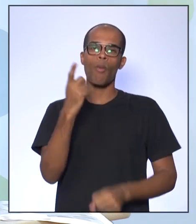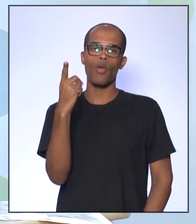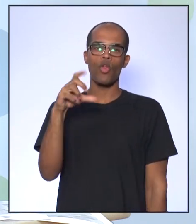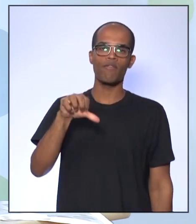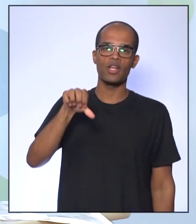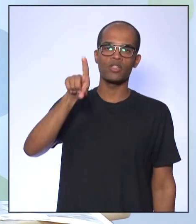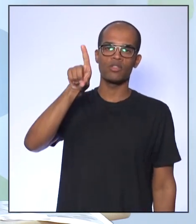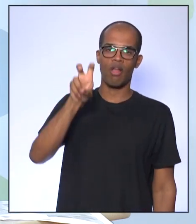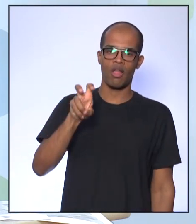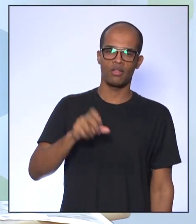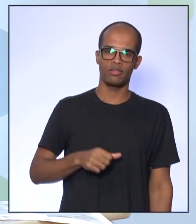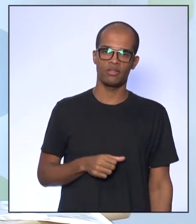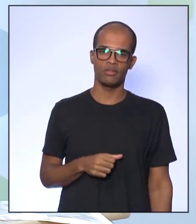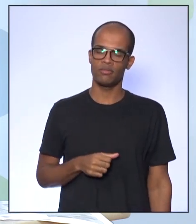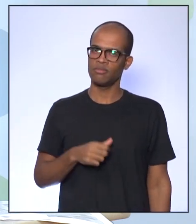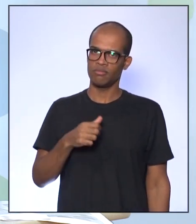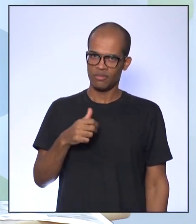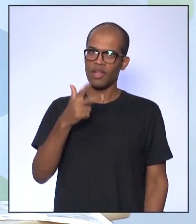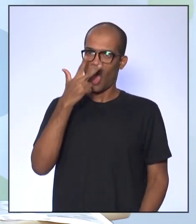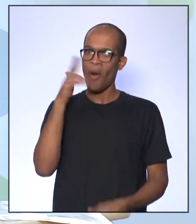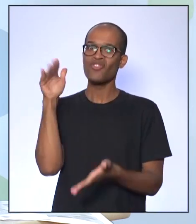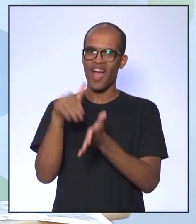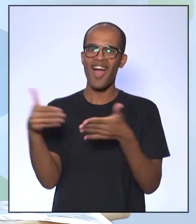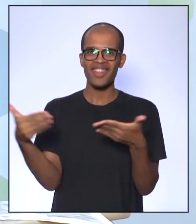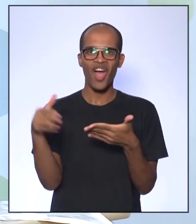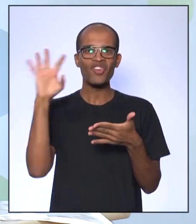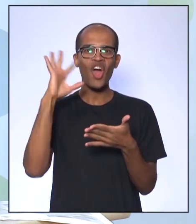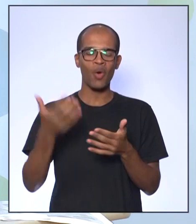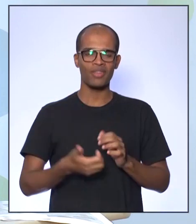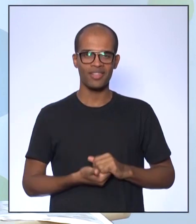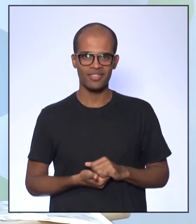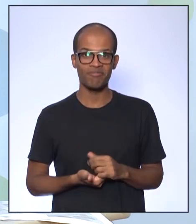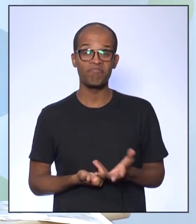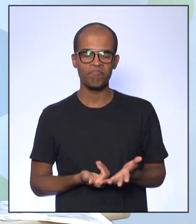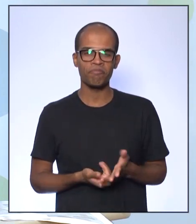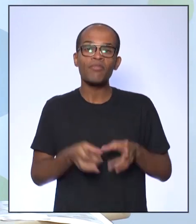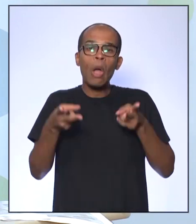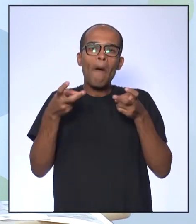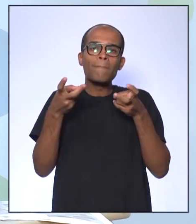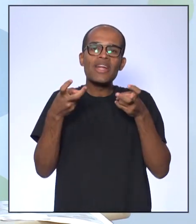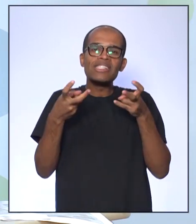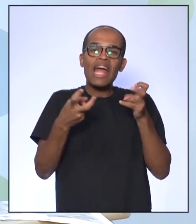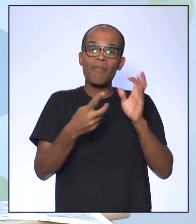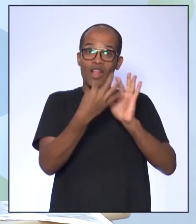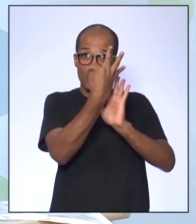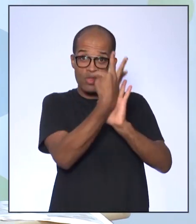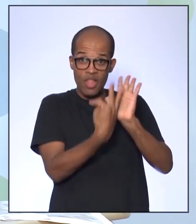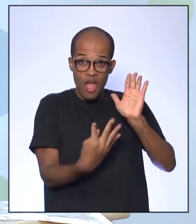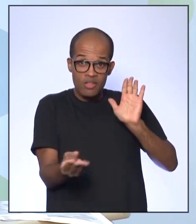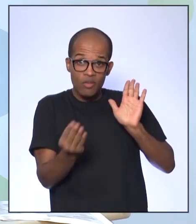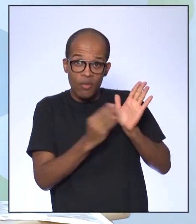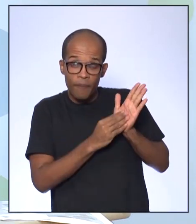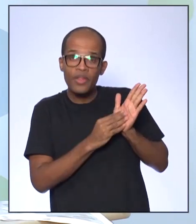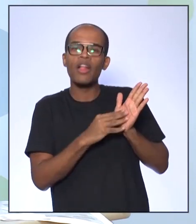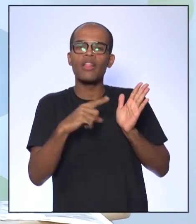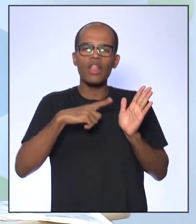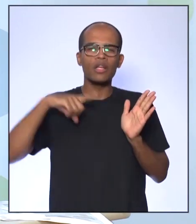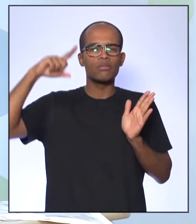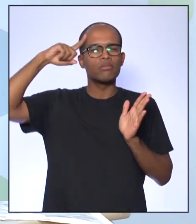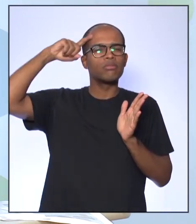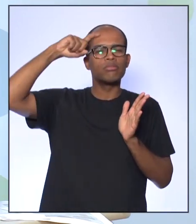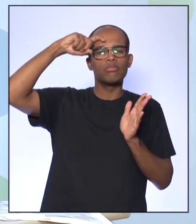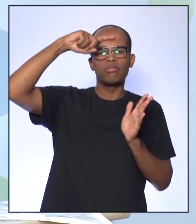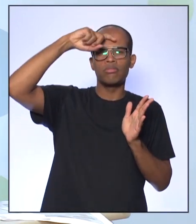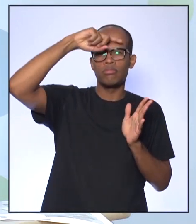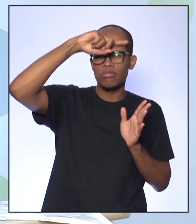1915. Eu não acredito que ele seja ultrapassado, tá certo? Então, notem também que no texto lido, algumas dificuldades aconteceram na compreensão,